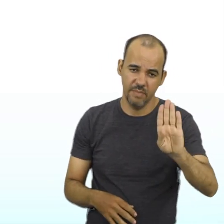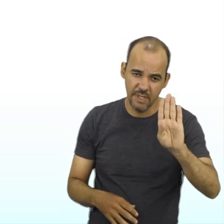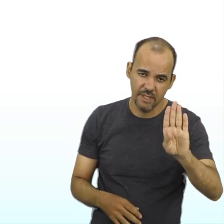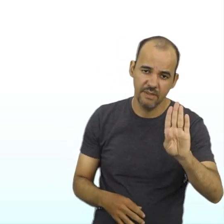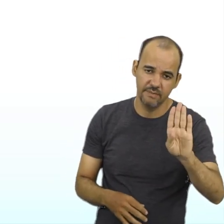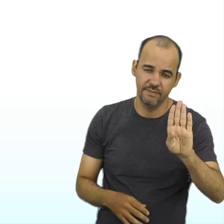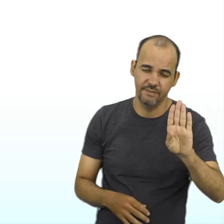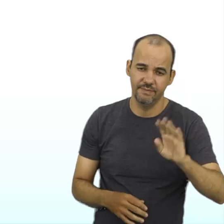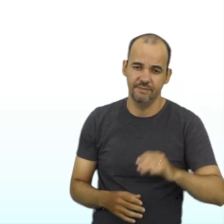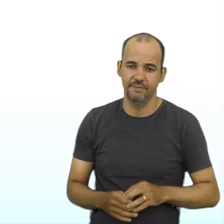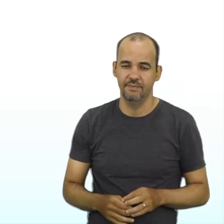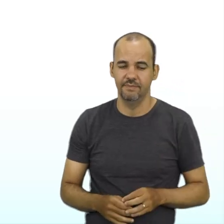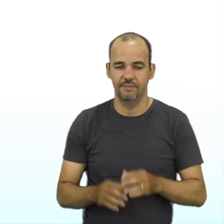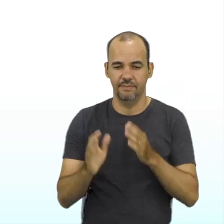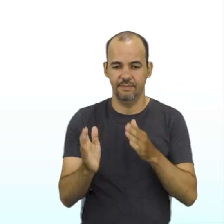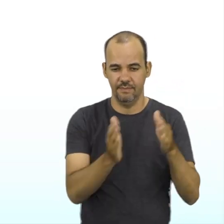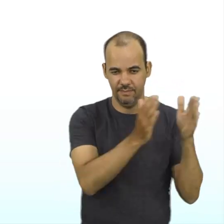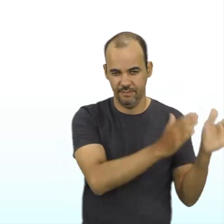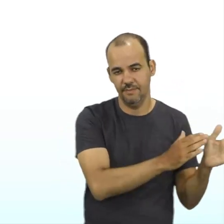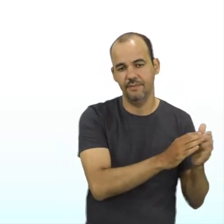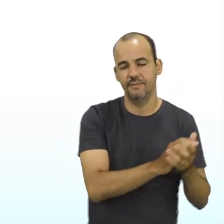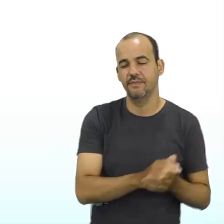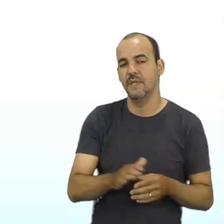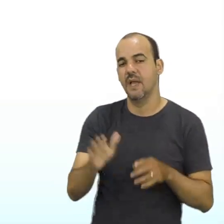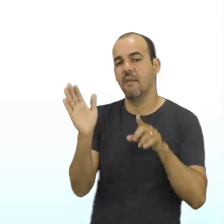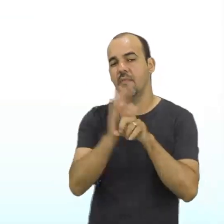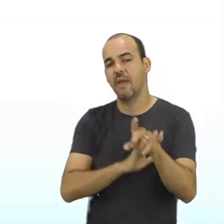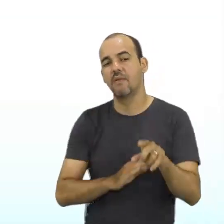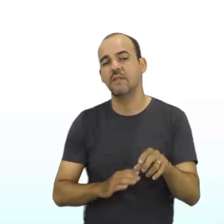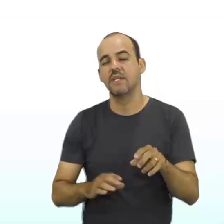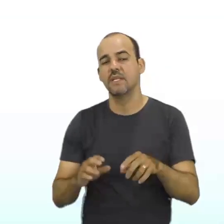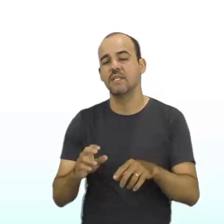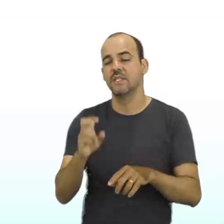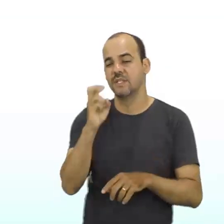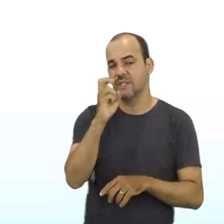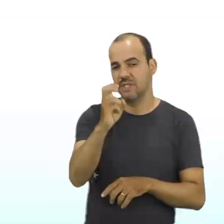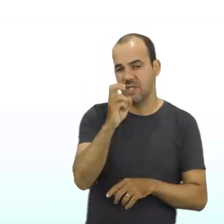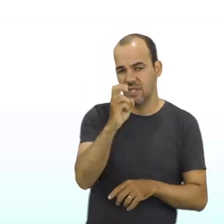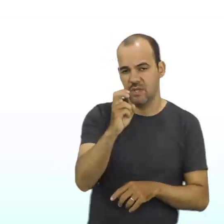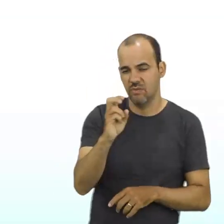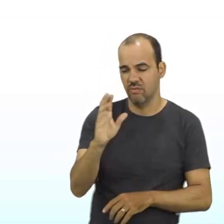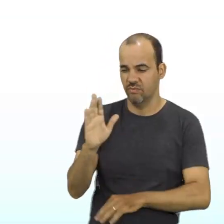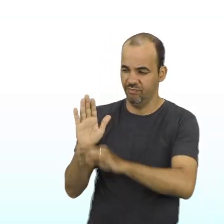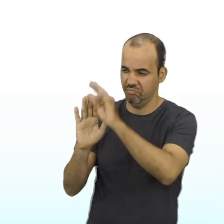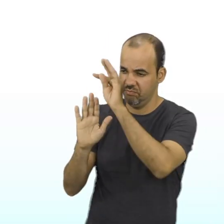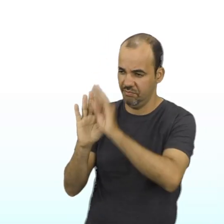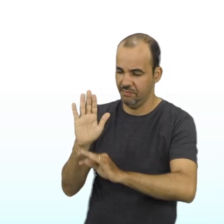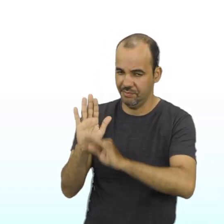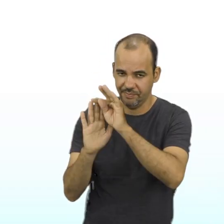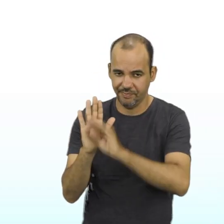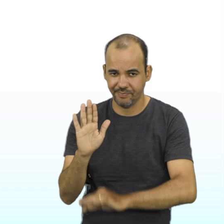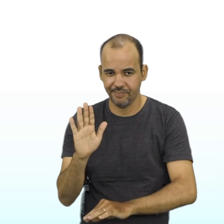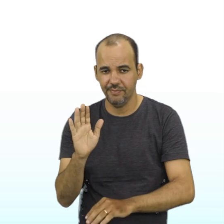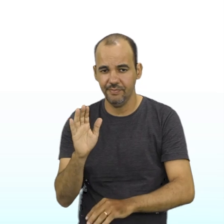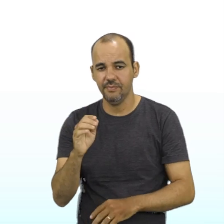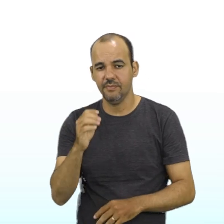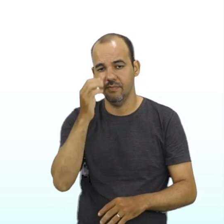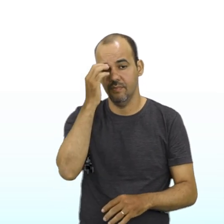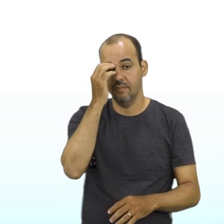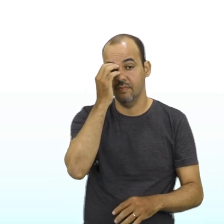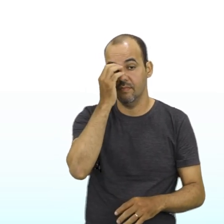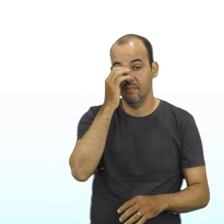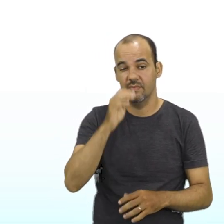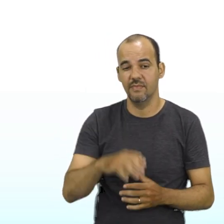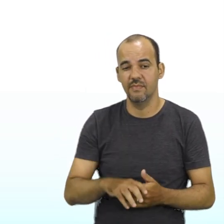E nós vamos para a questão número 5, que diz que esse aqui é claro, que fique bem claro como é possível que